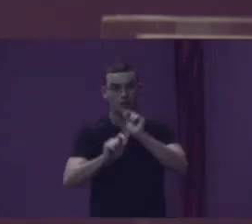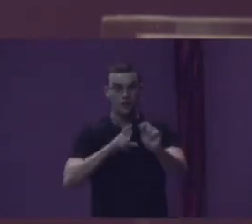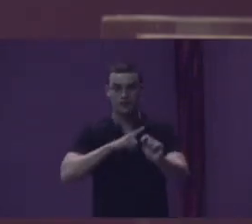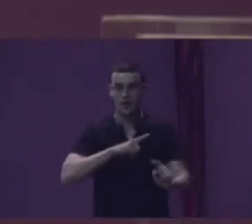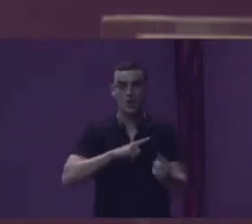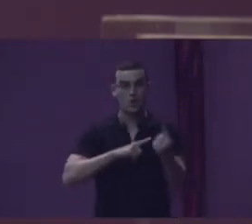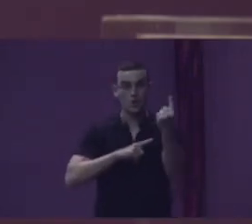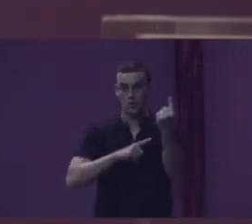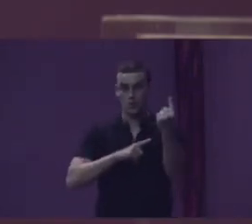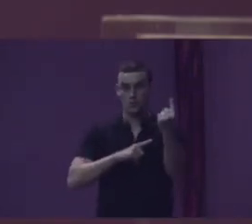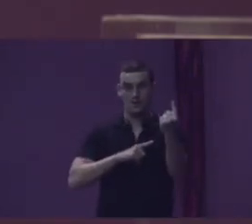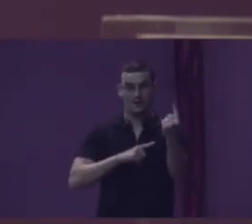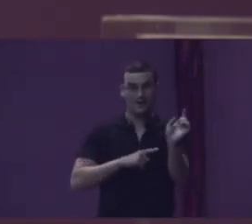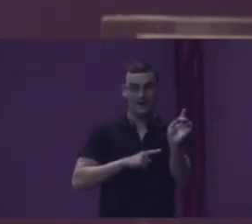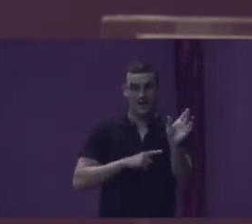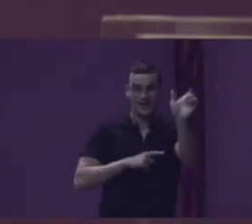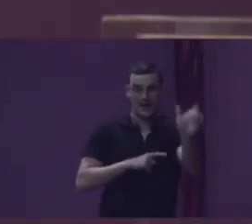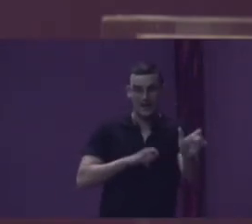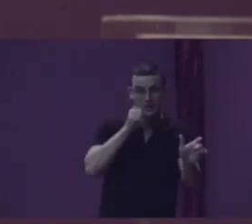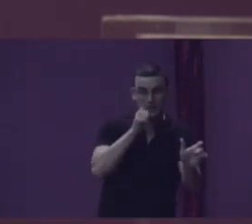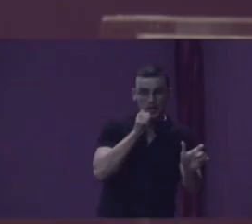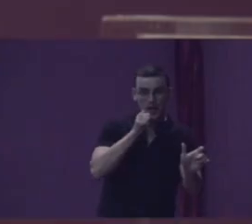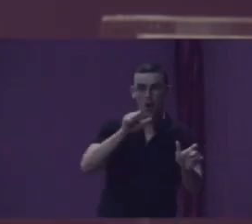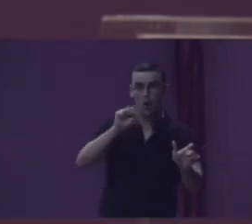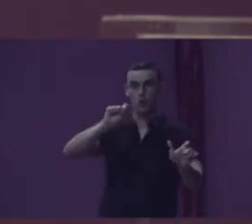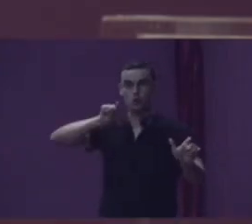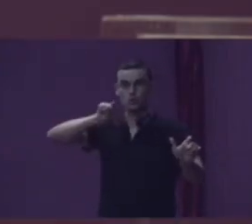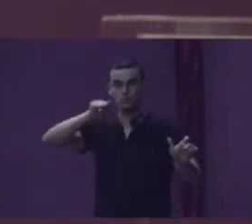europeias pode